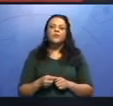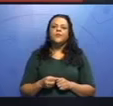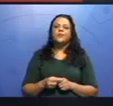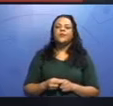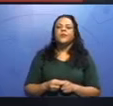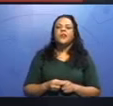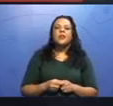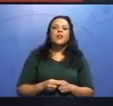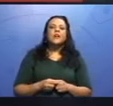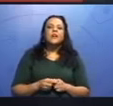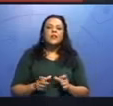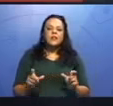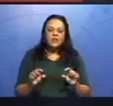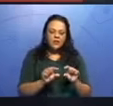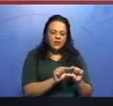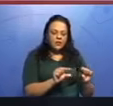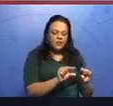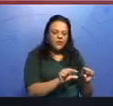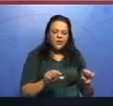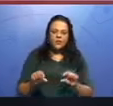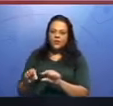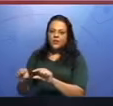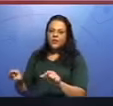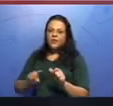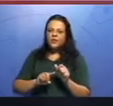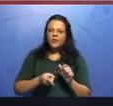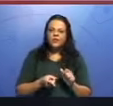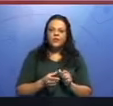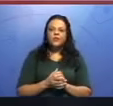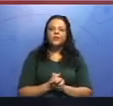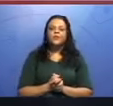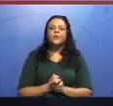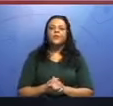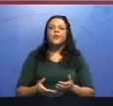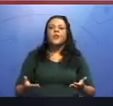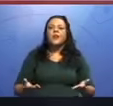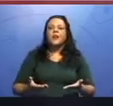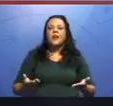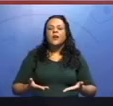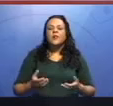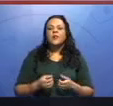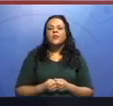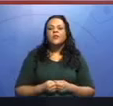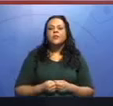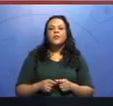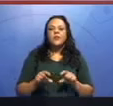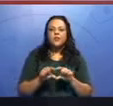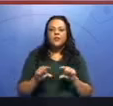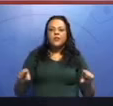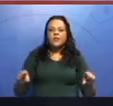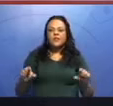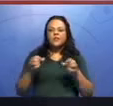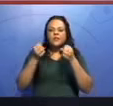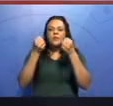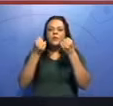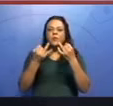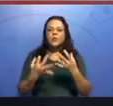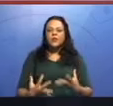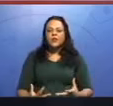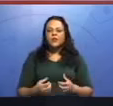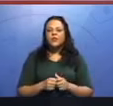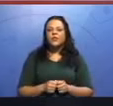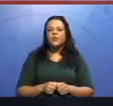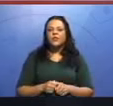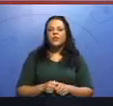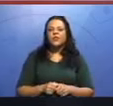entre vírgulas, no interior da segunda oração. Agora nós vamos para a explicativa. As explicativas, o próprio